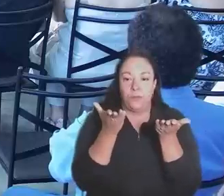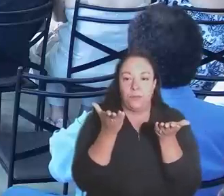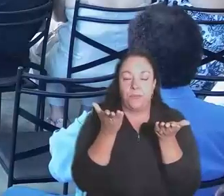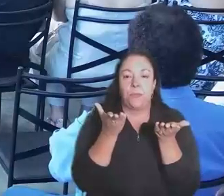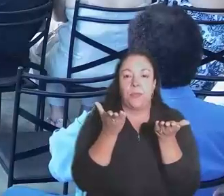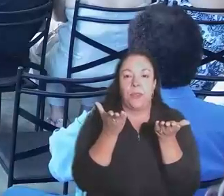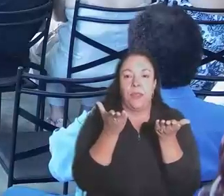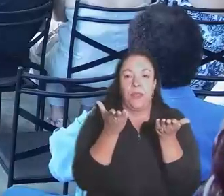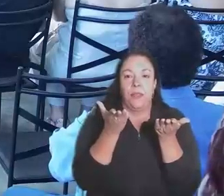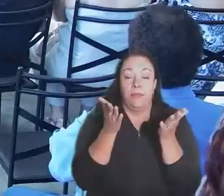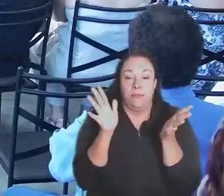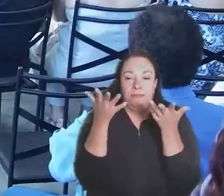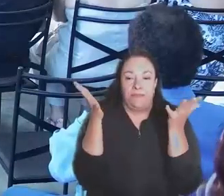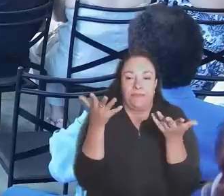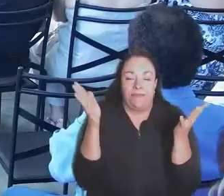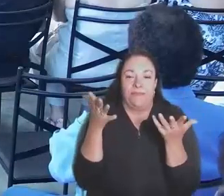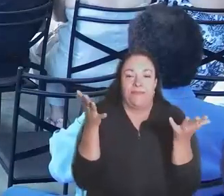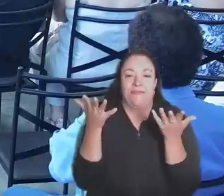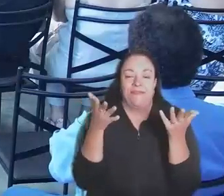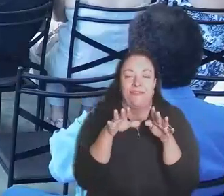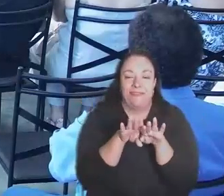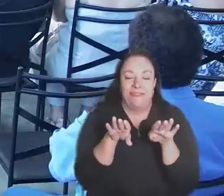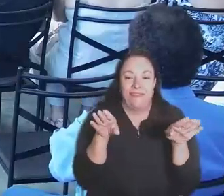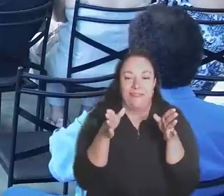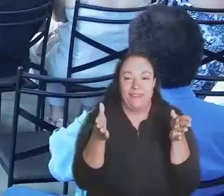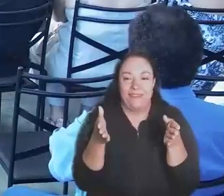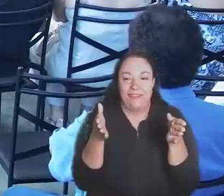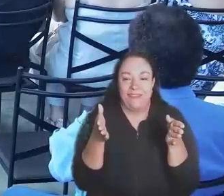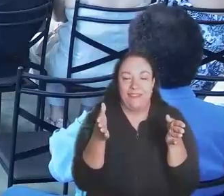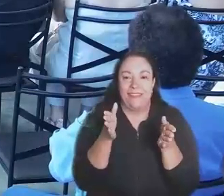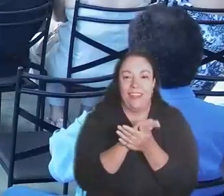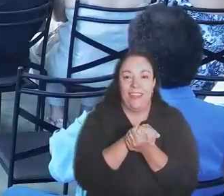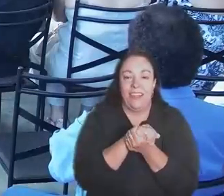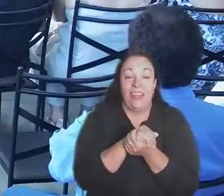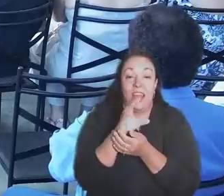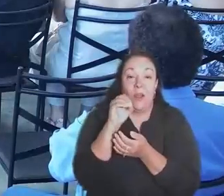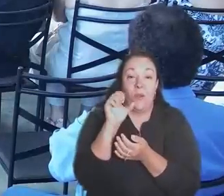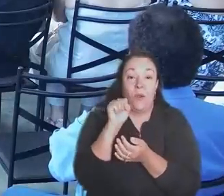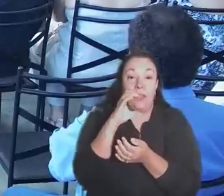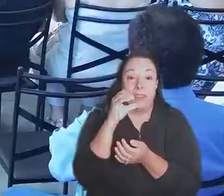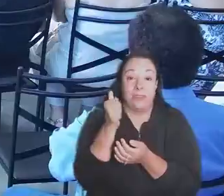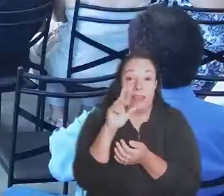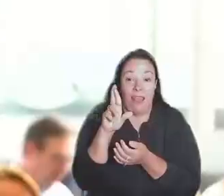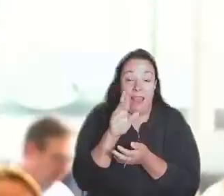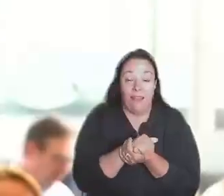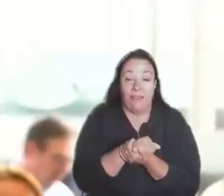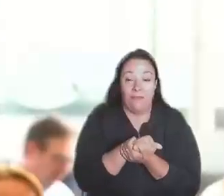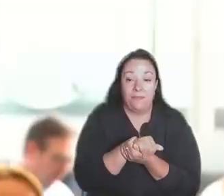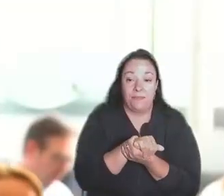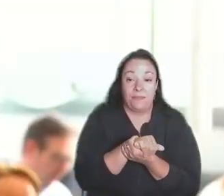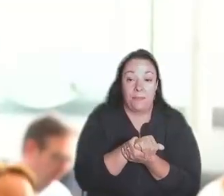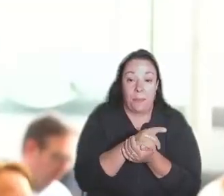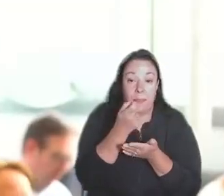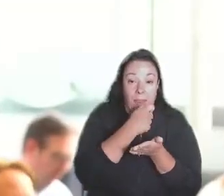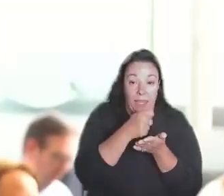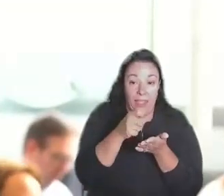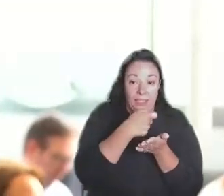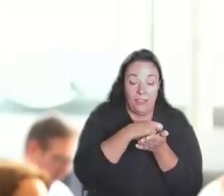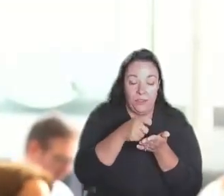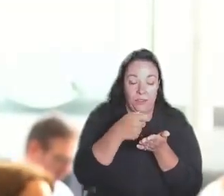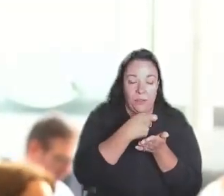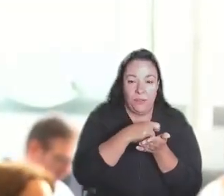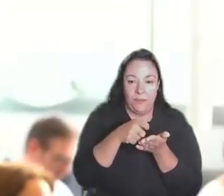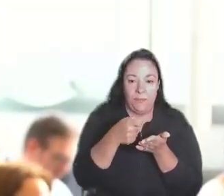aqui participando dessa mesa e dizer que o Oscar me surpreendeu, né? Enquanto editor do livro